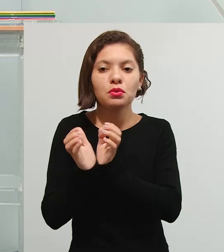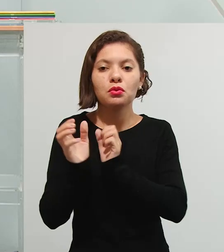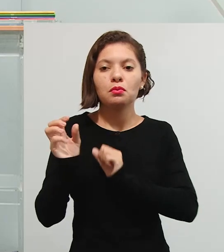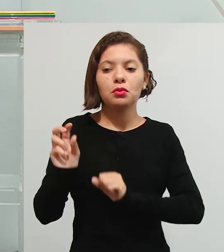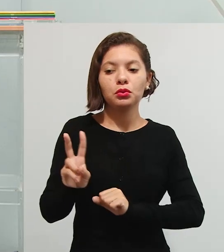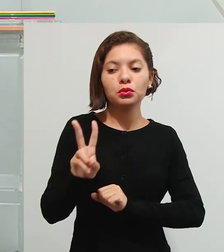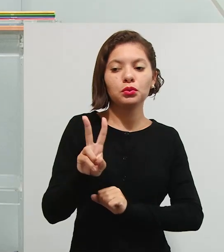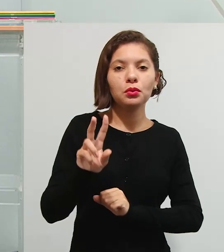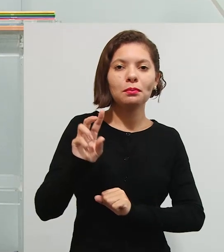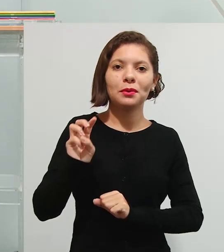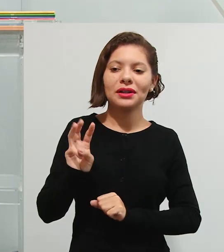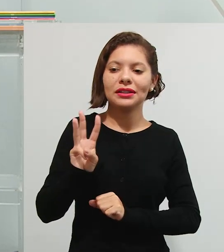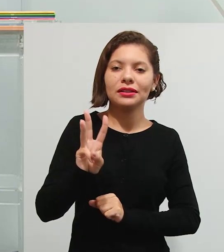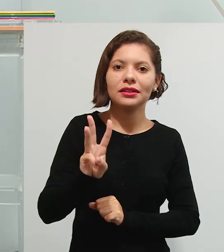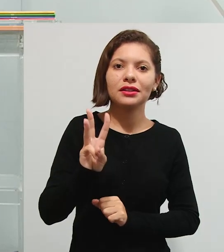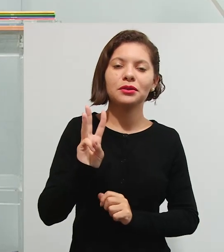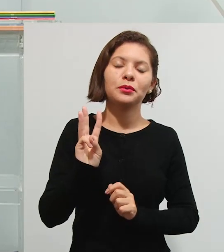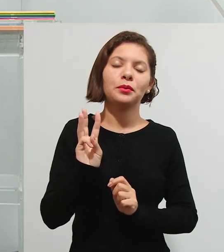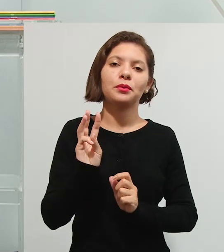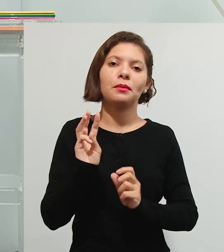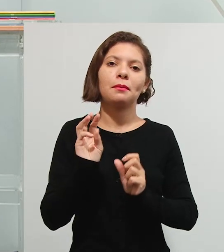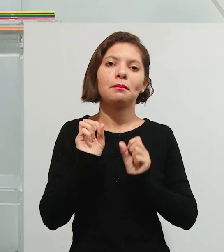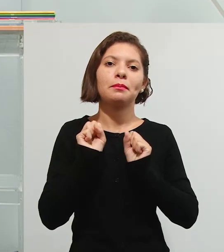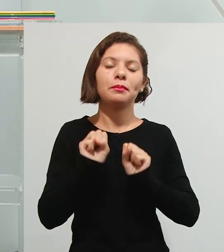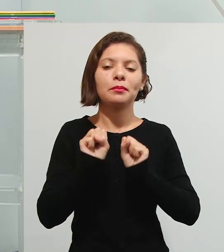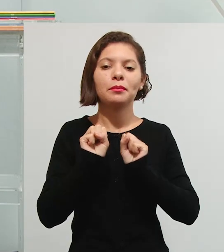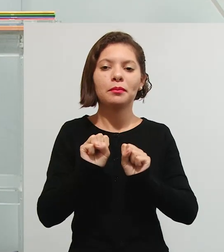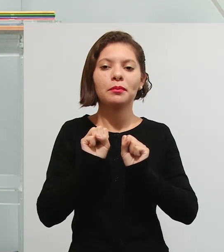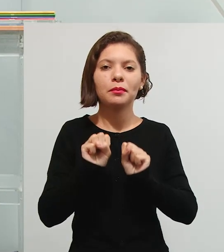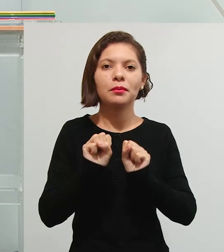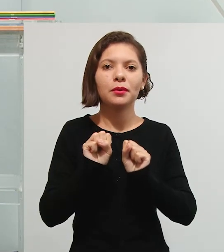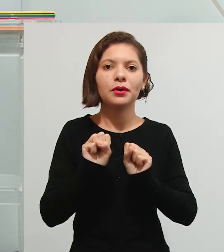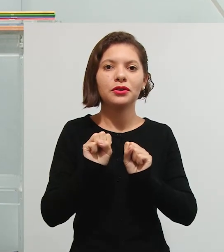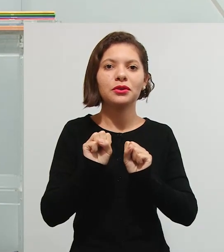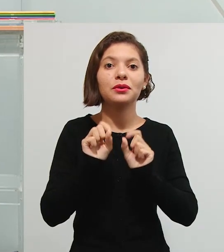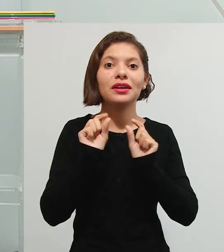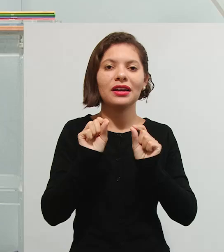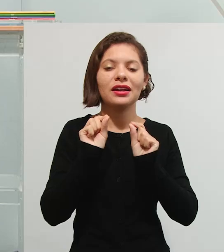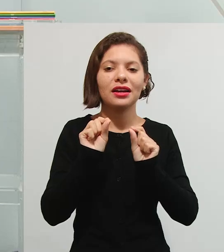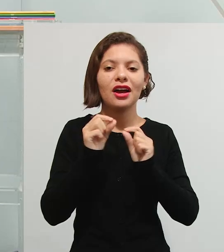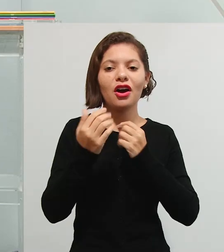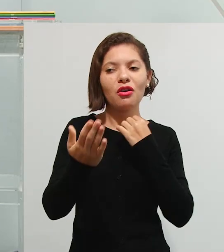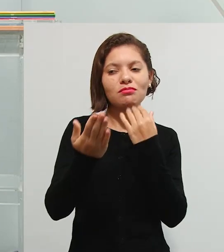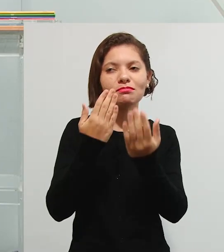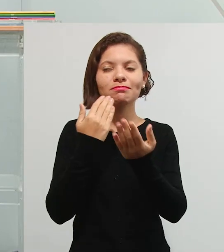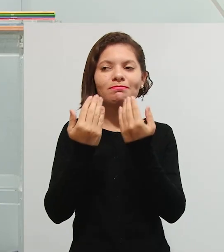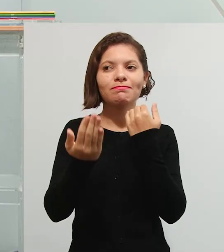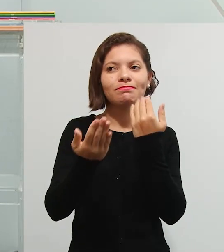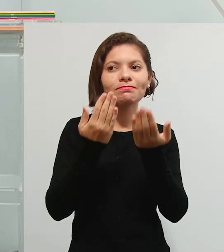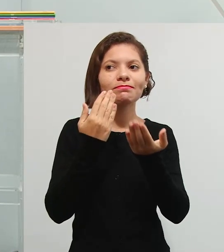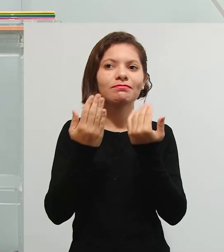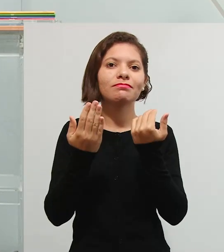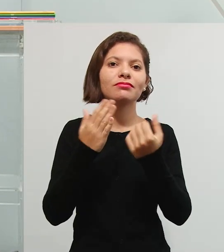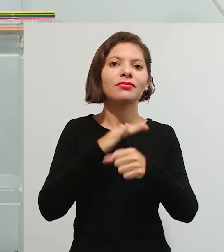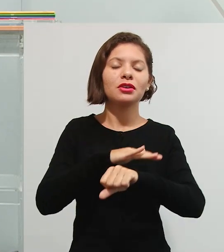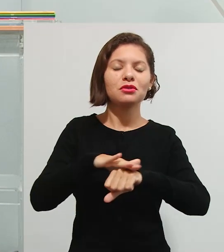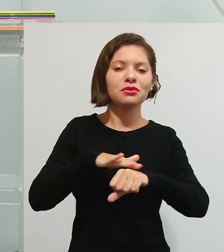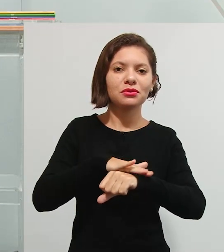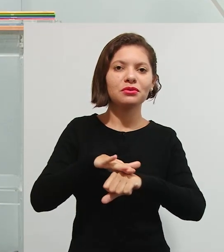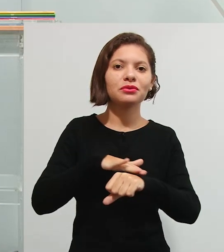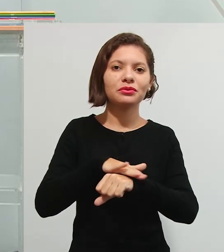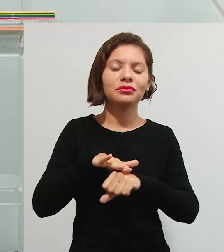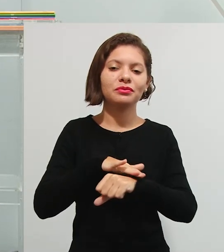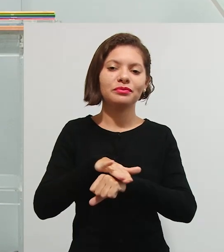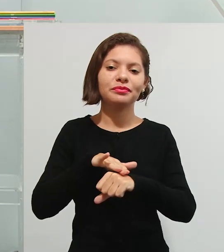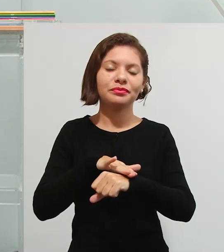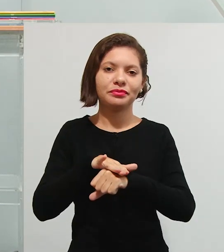dupla ou esse trio, eles dialoguem como a gente já viu aqui no episódio anterior,